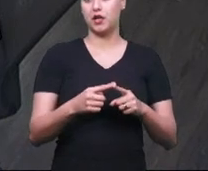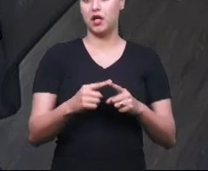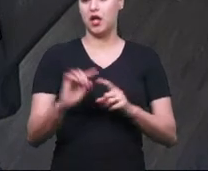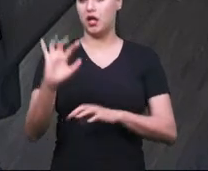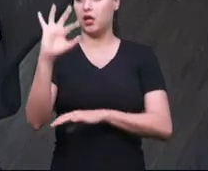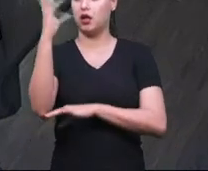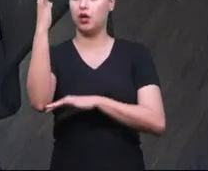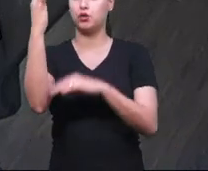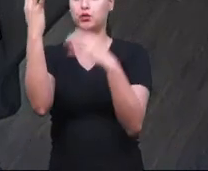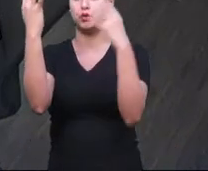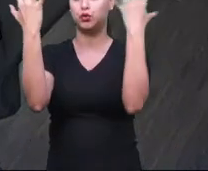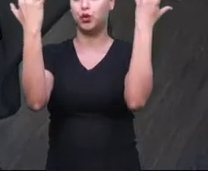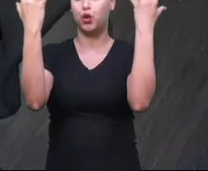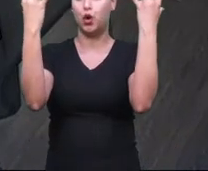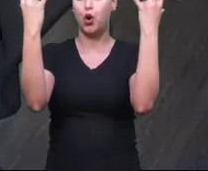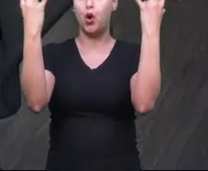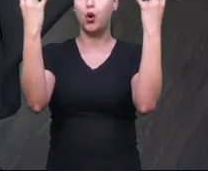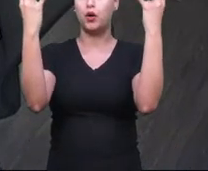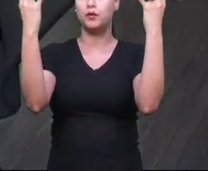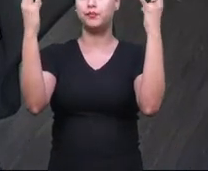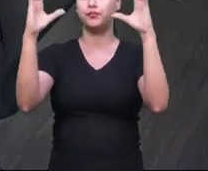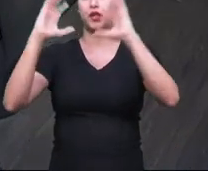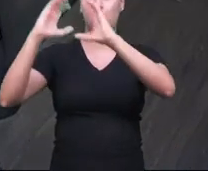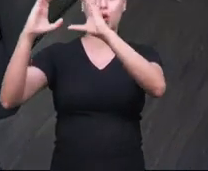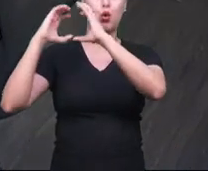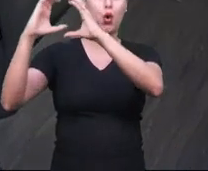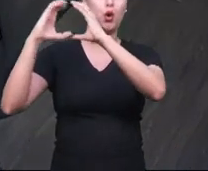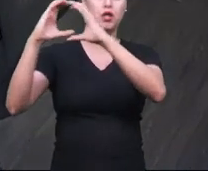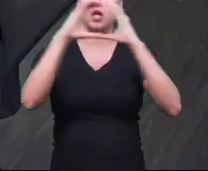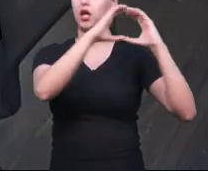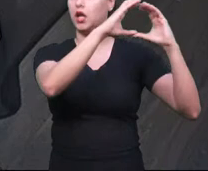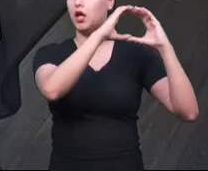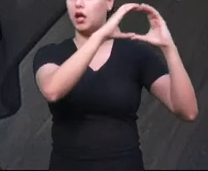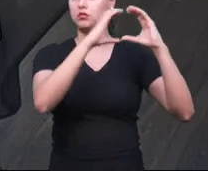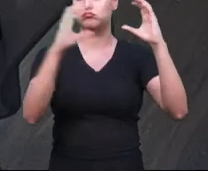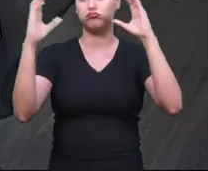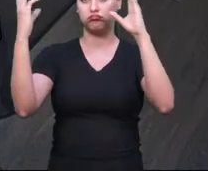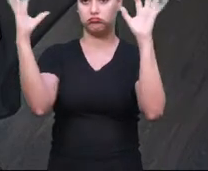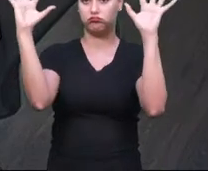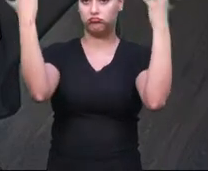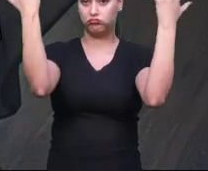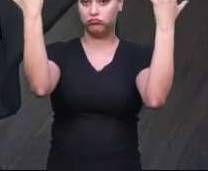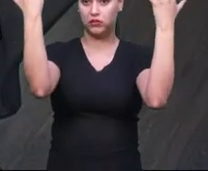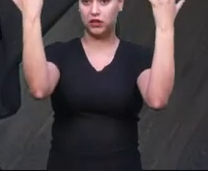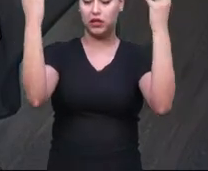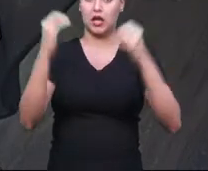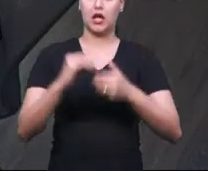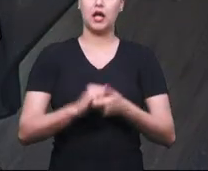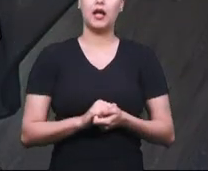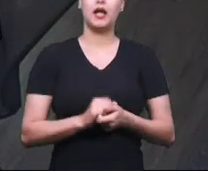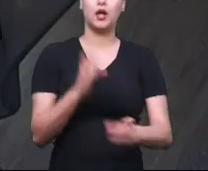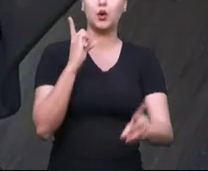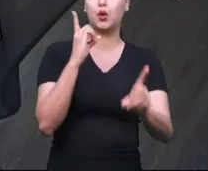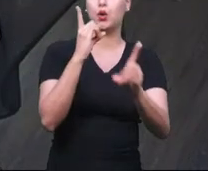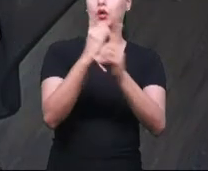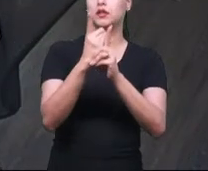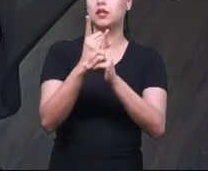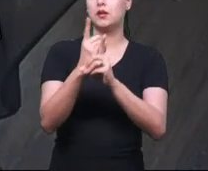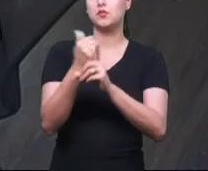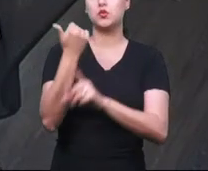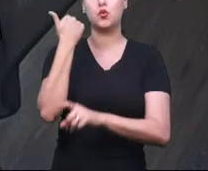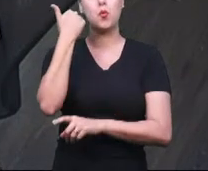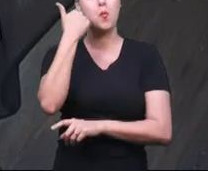coqueiros, chegamos. Entramos pelo fundo, tinha cozinha no fundo, encontramos com a mãe da moça